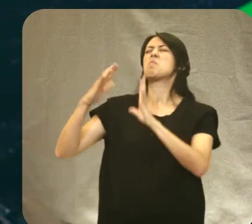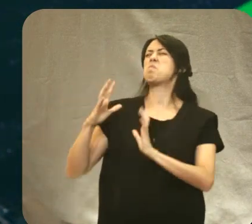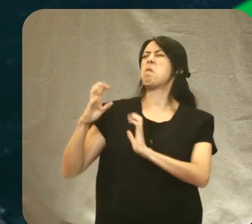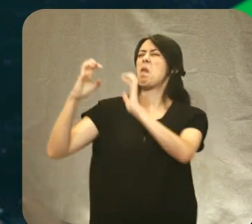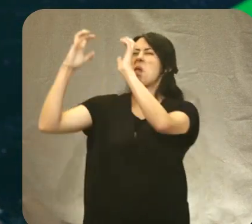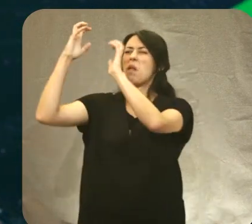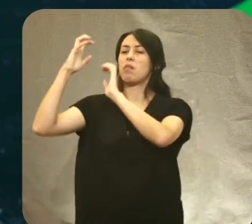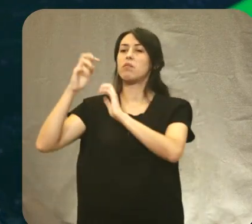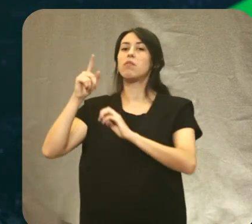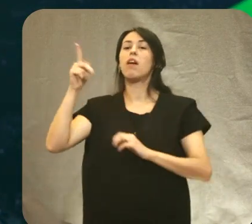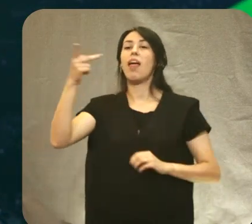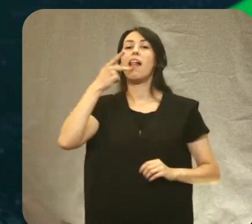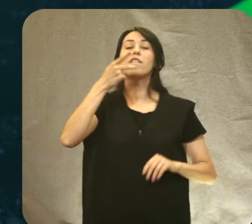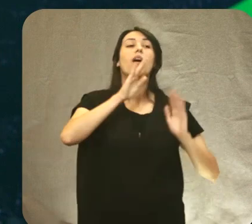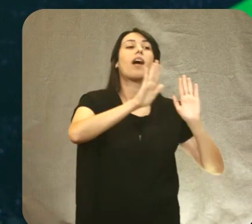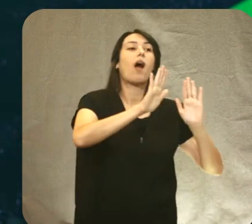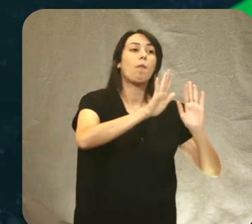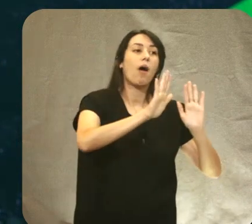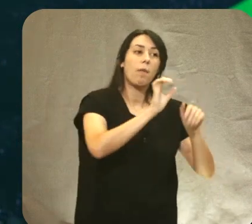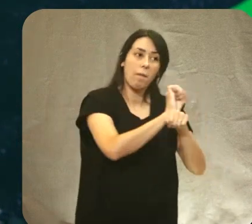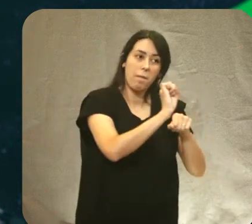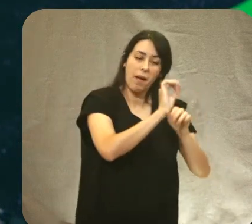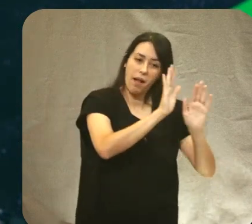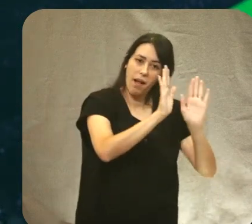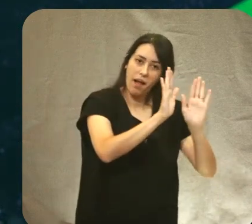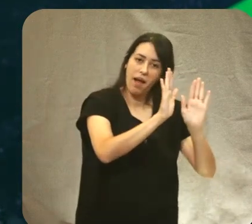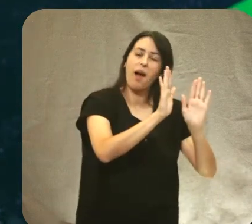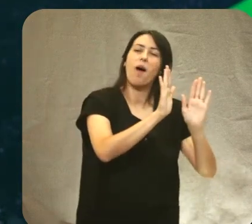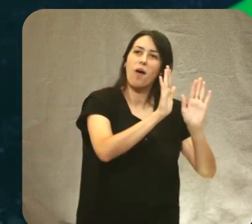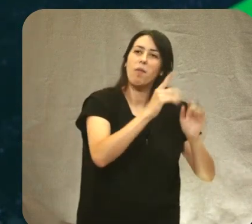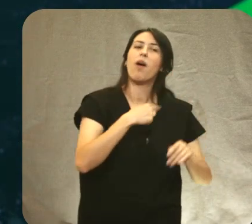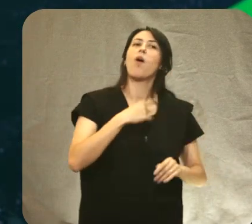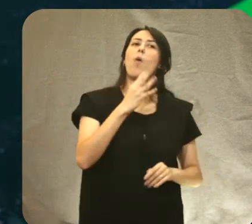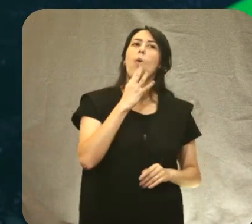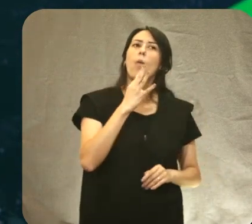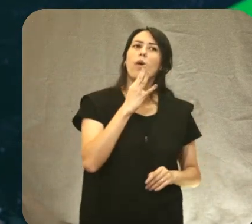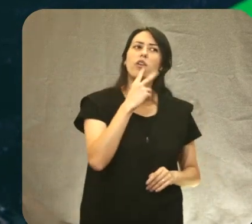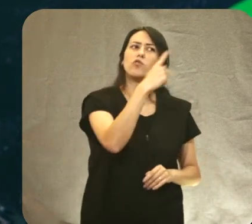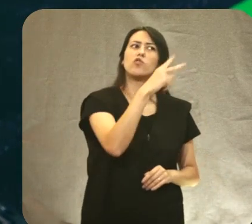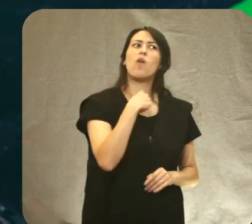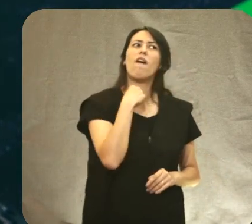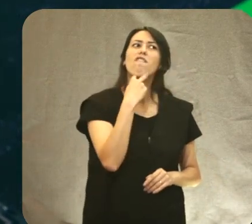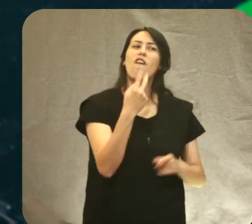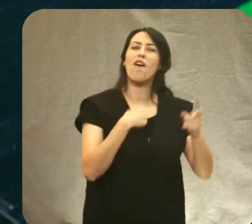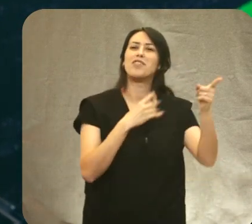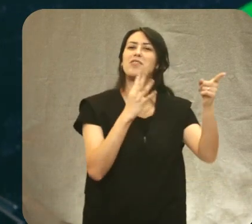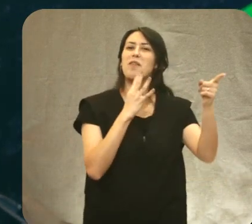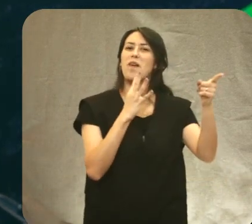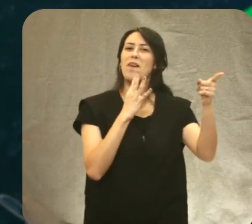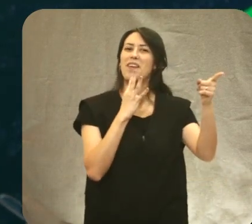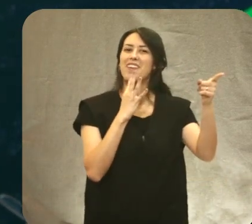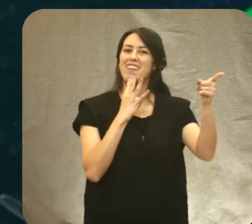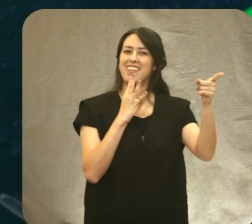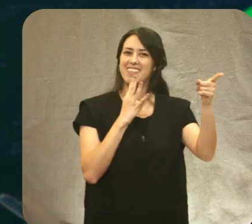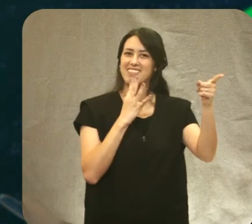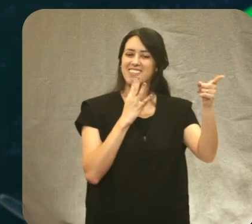espera um pouco. Eu conheço essa voz.